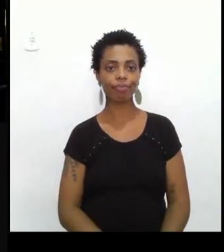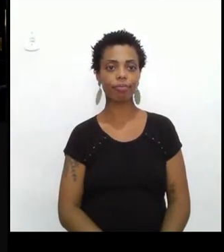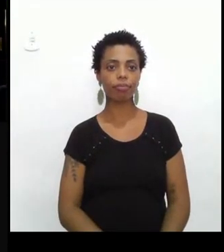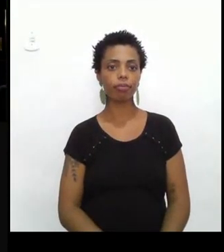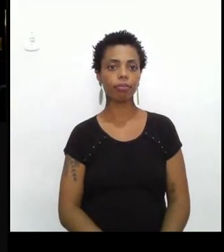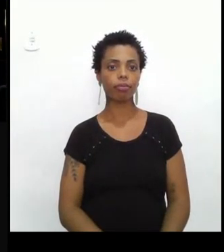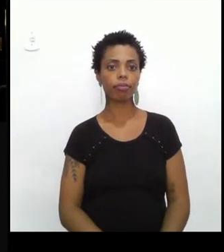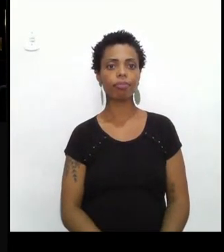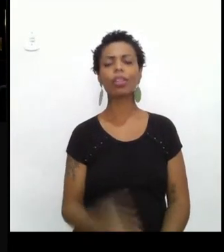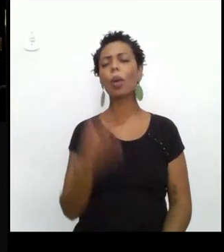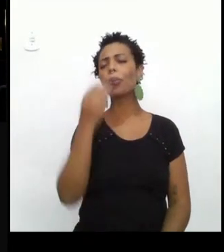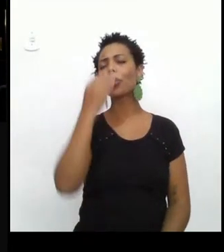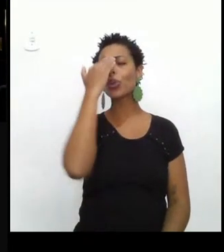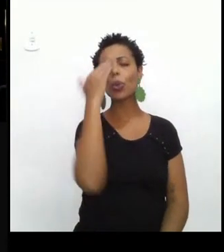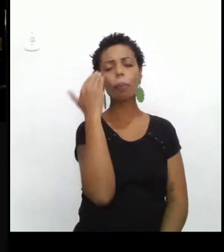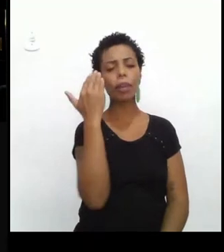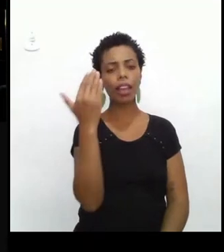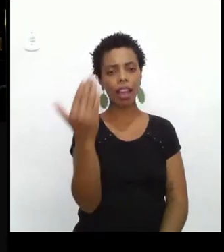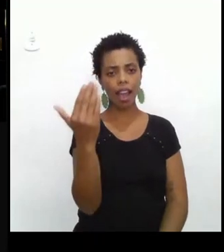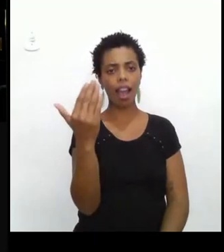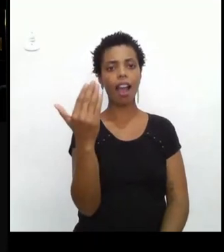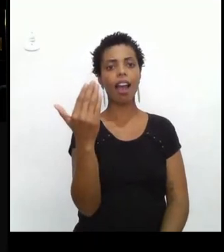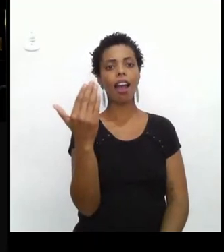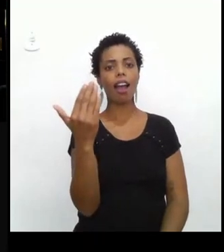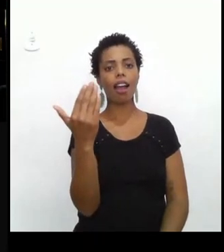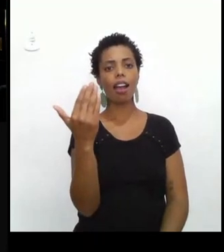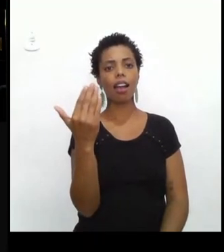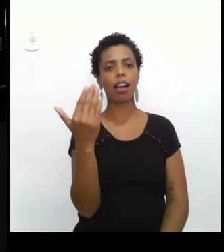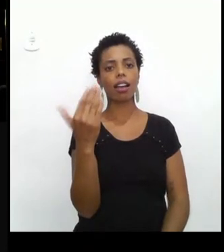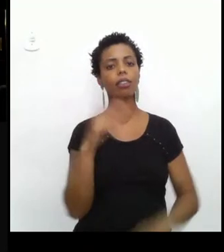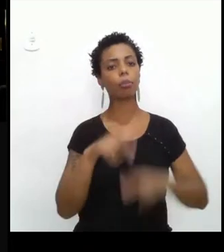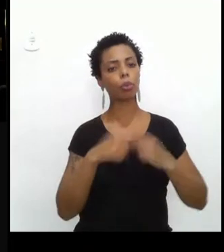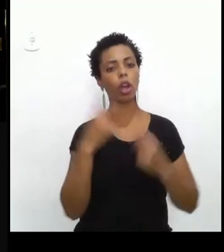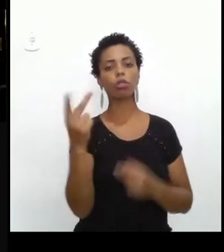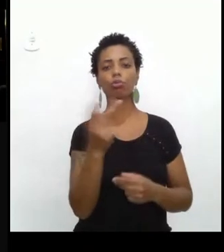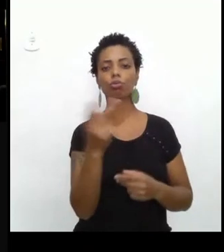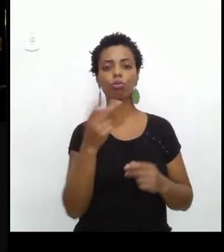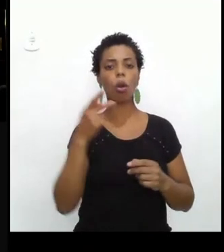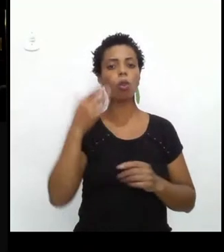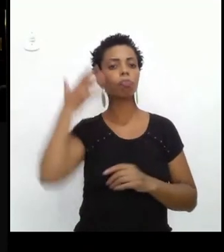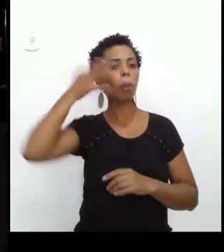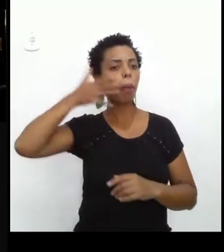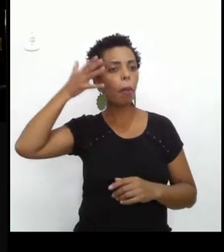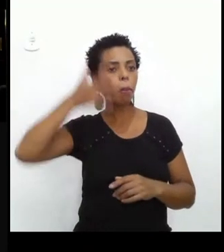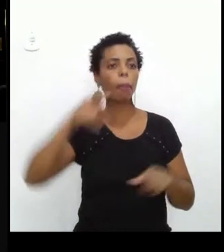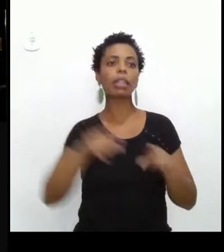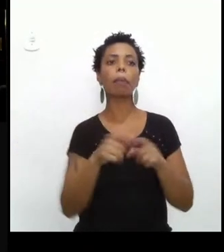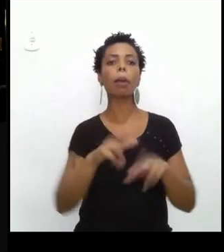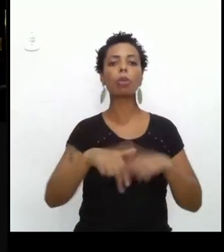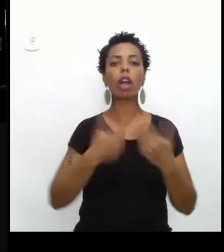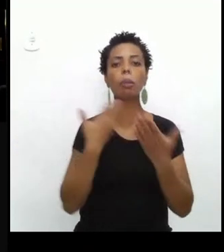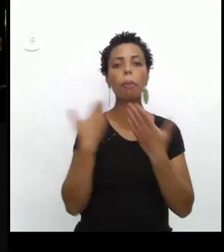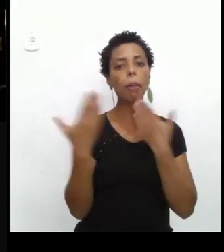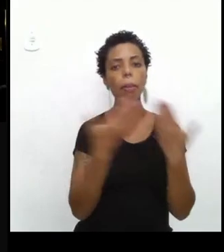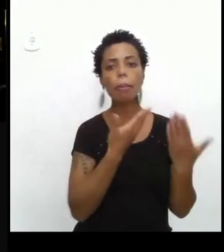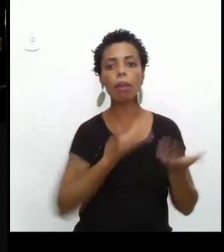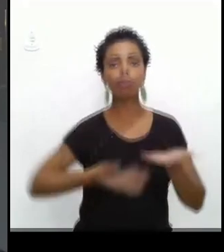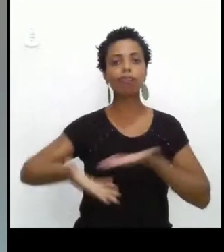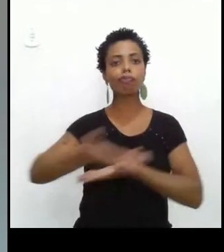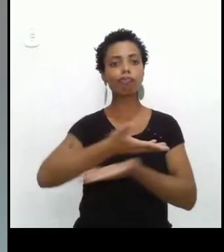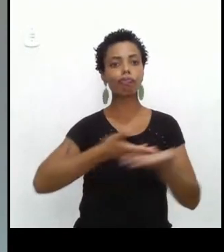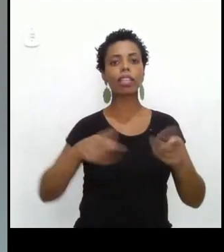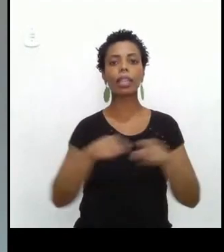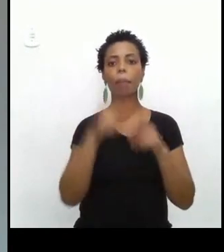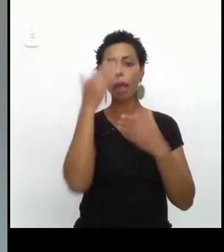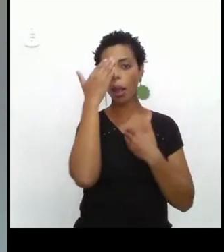é muito obrigada pelas belas apresentações pelas pela conversa Agradeço